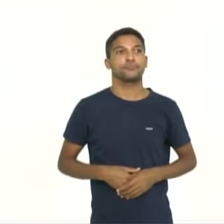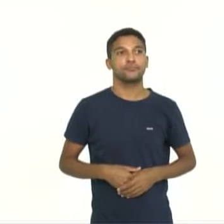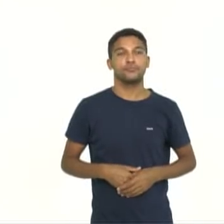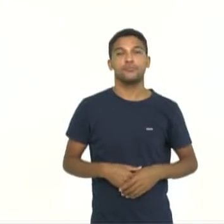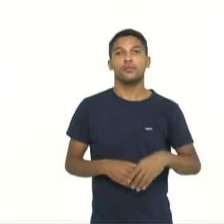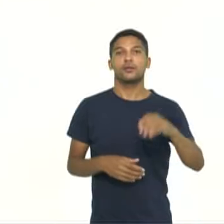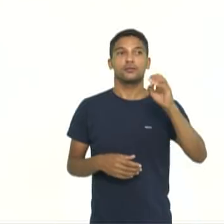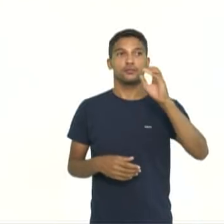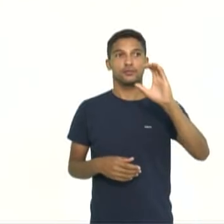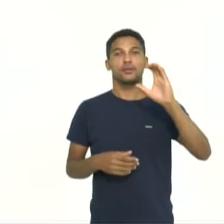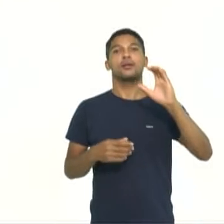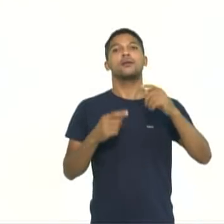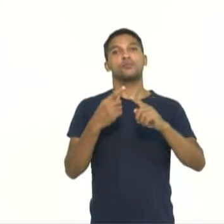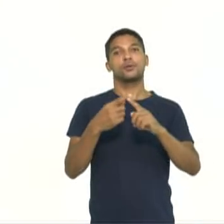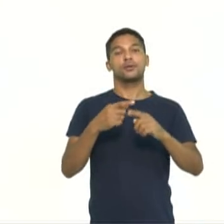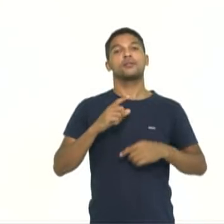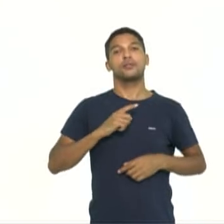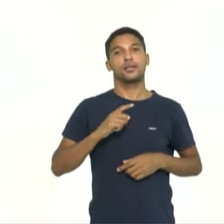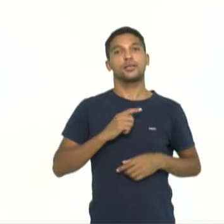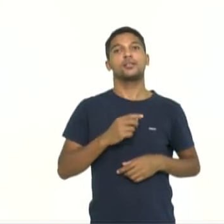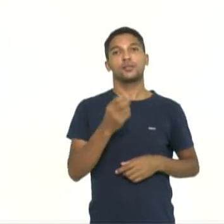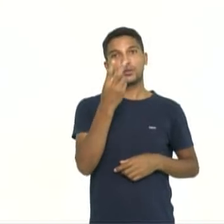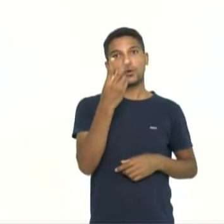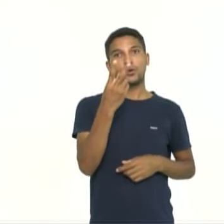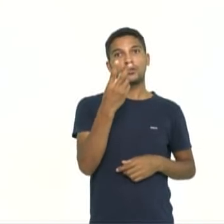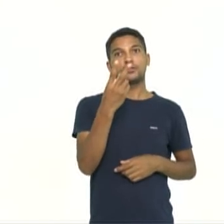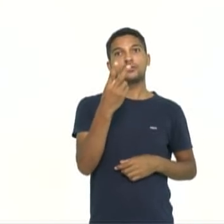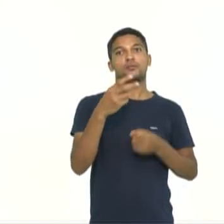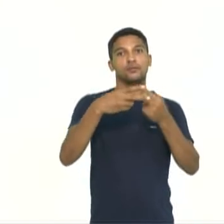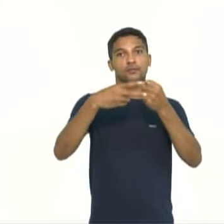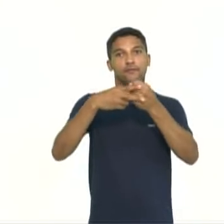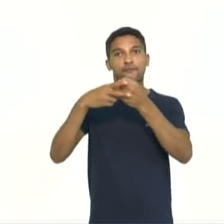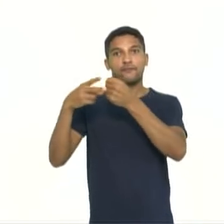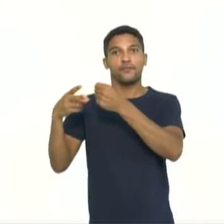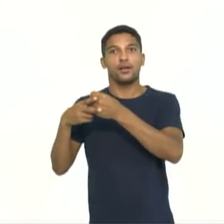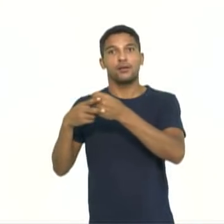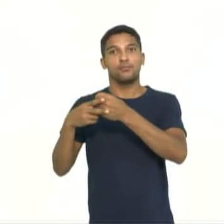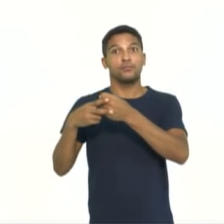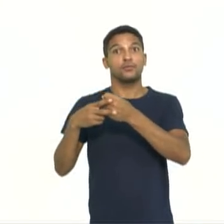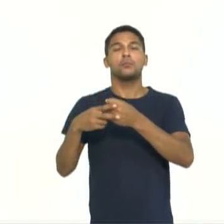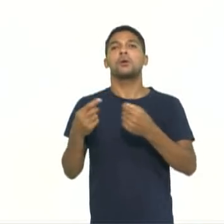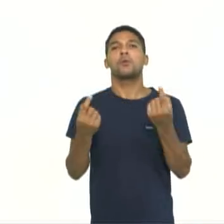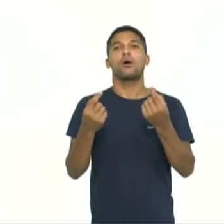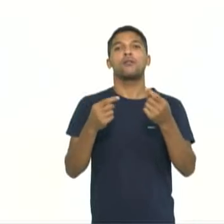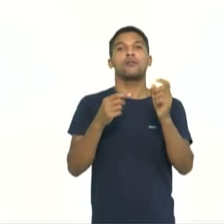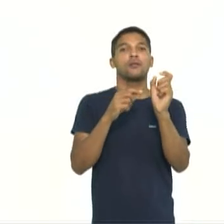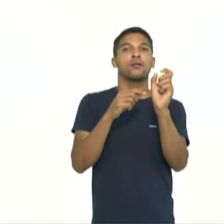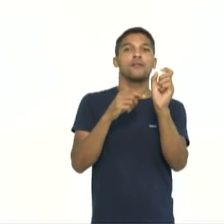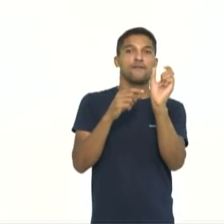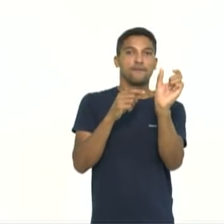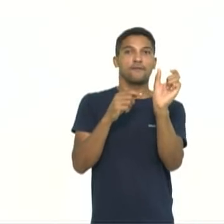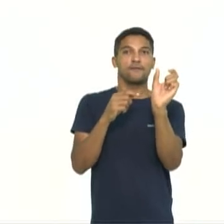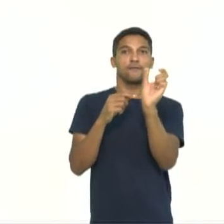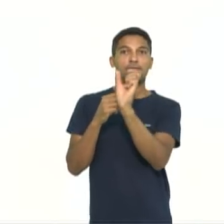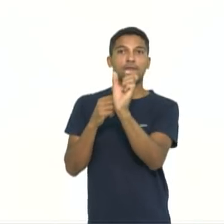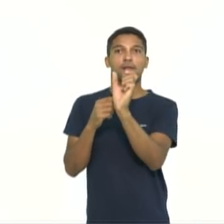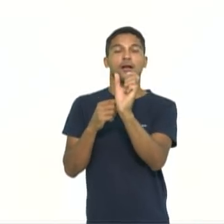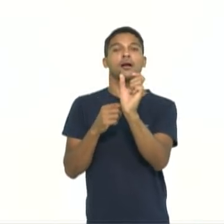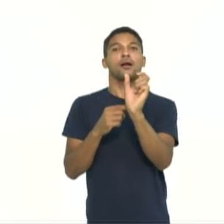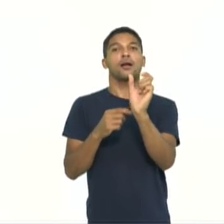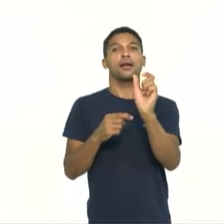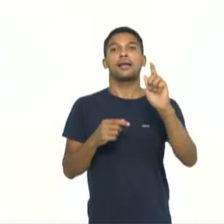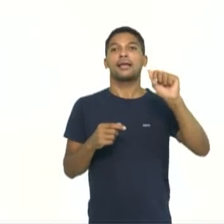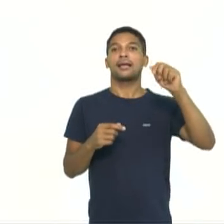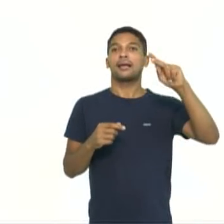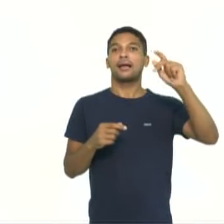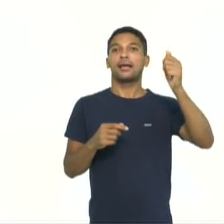dois verbos, né? Quais são os verbos? Quando ele diz, eu ganhei tudo isso para o Dia das Crianças. Verbo ganhar, né? Eu ganhei, tu